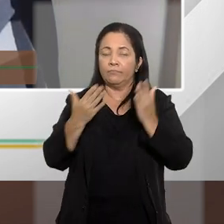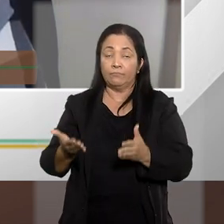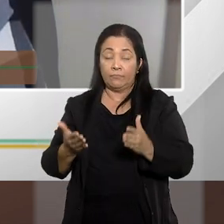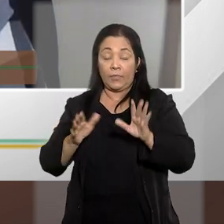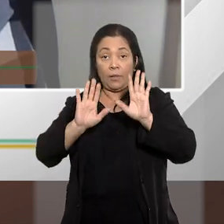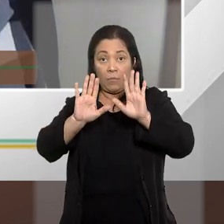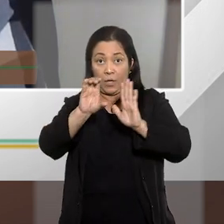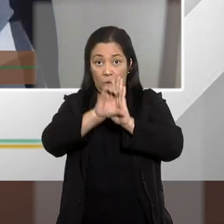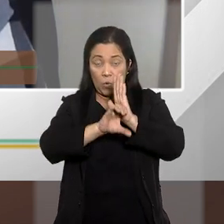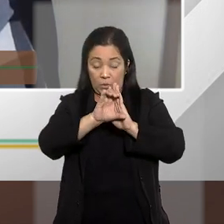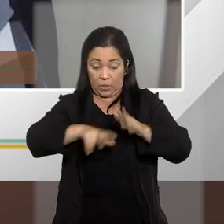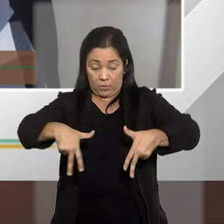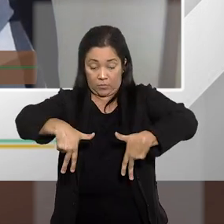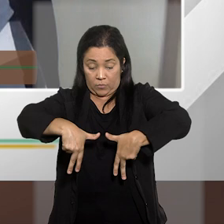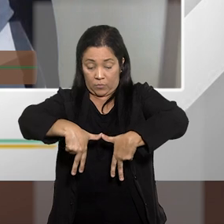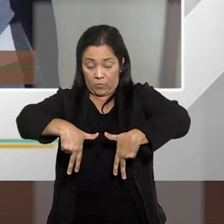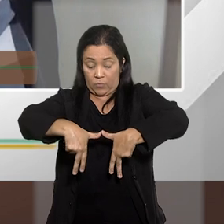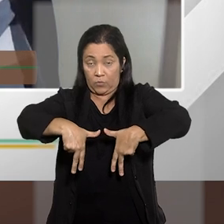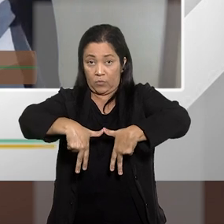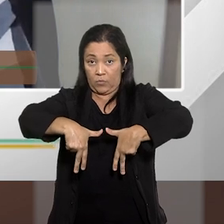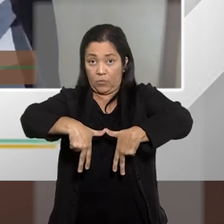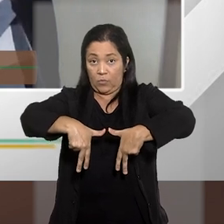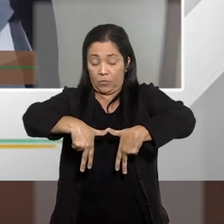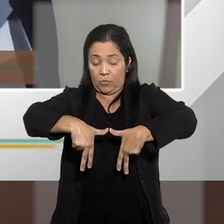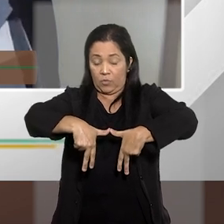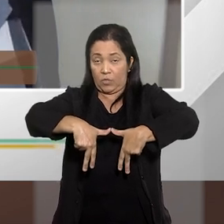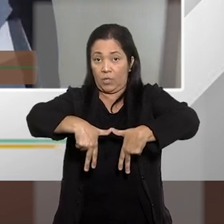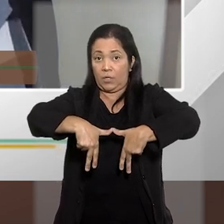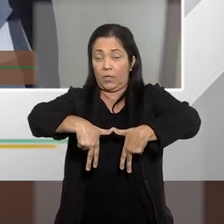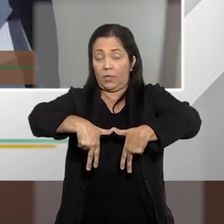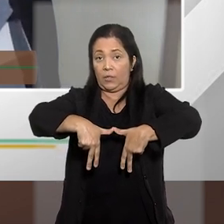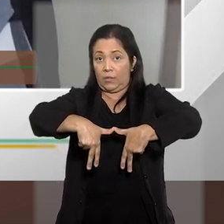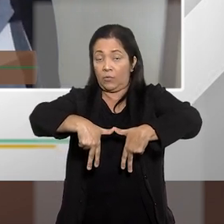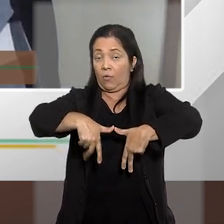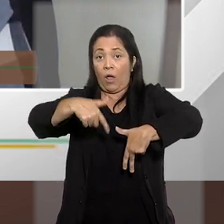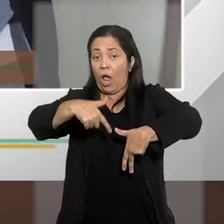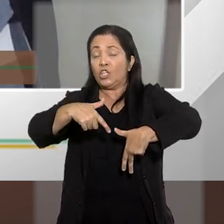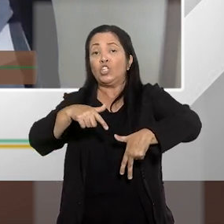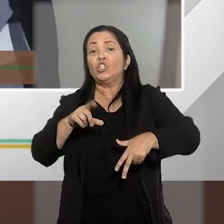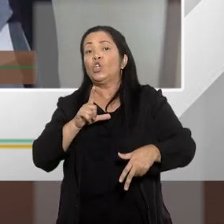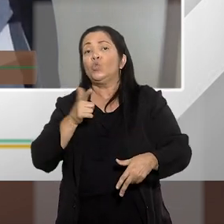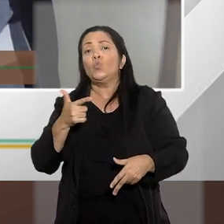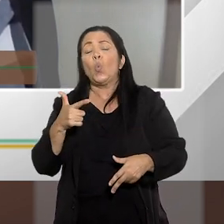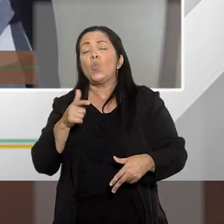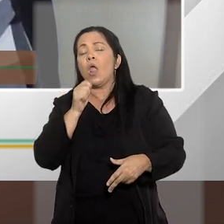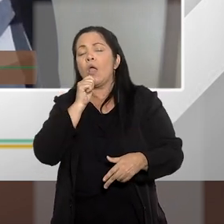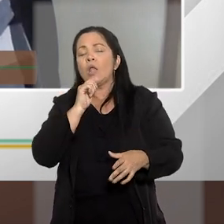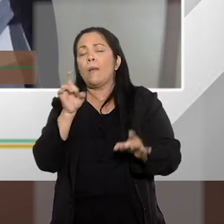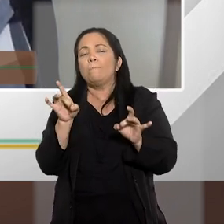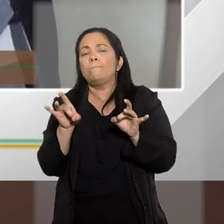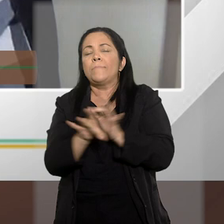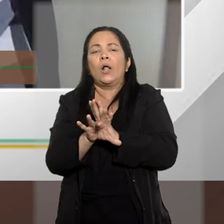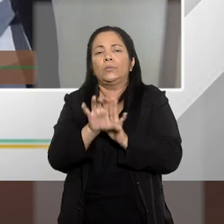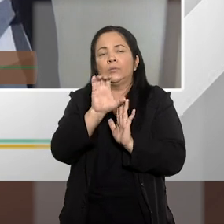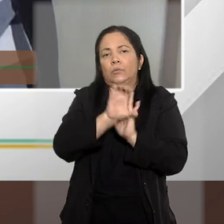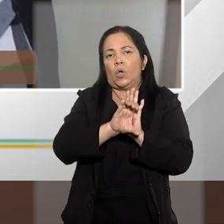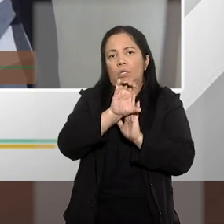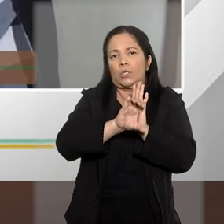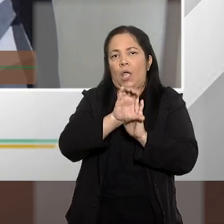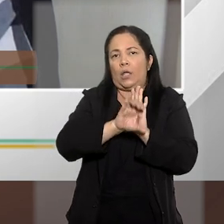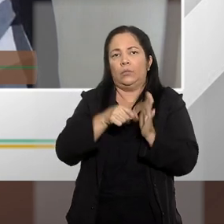um pouco longe do ideário necessário, porque a gente tem, né, diferenças sociais de